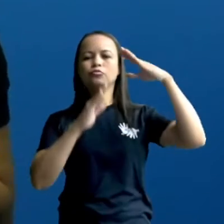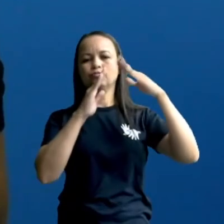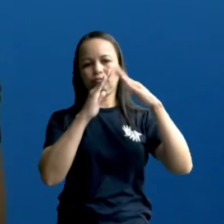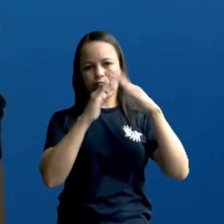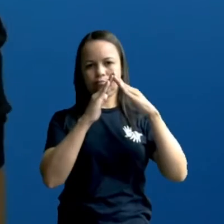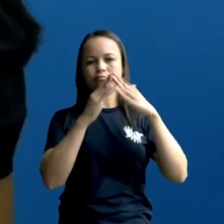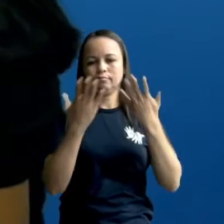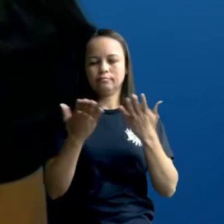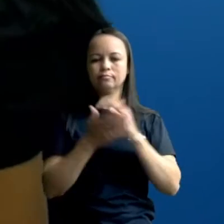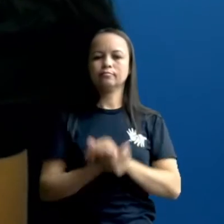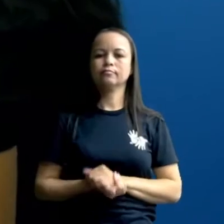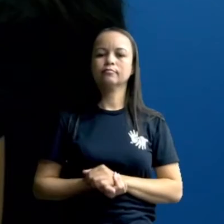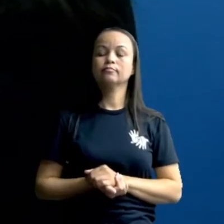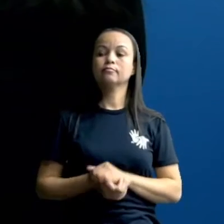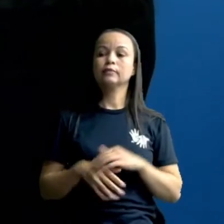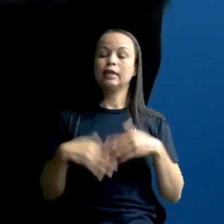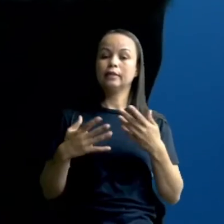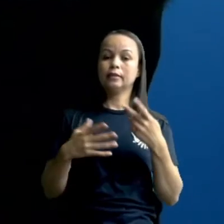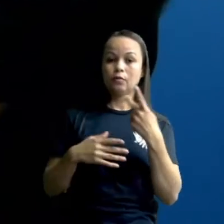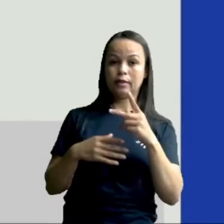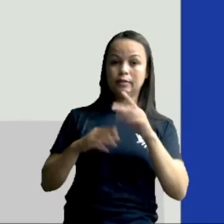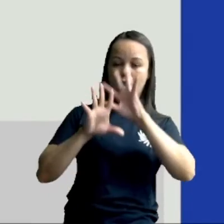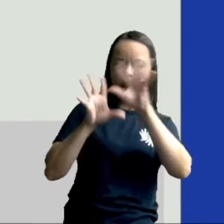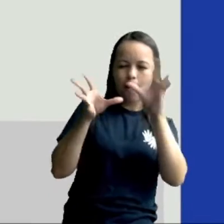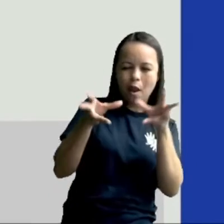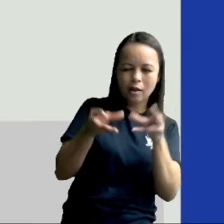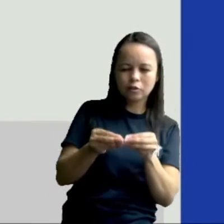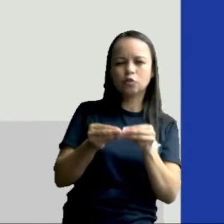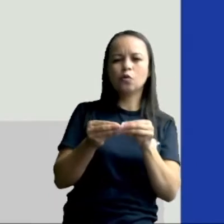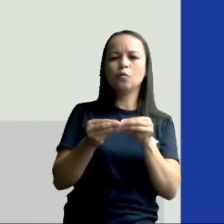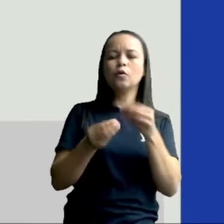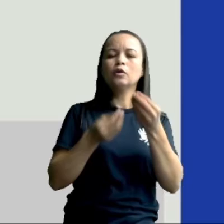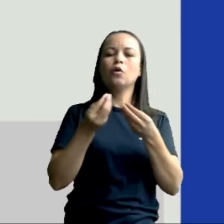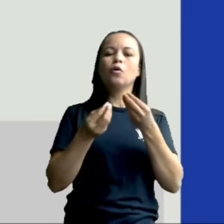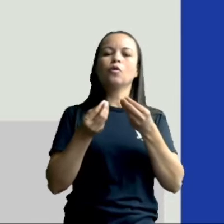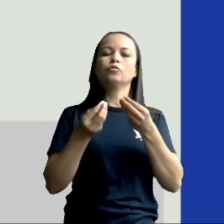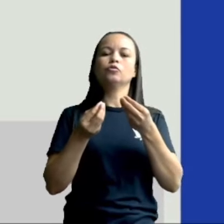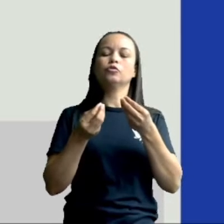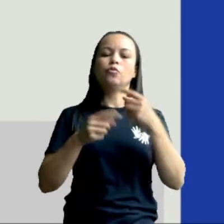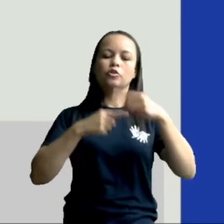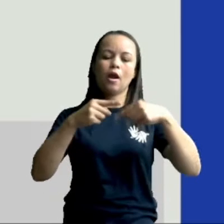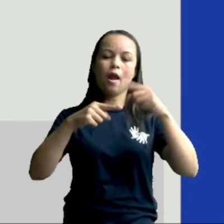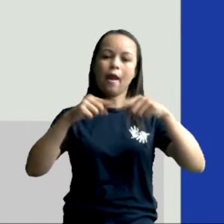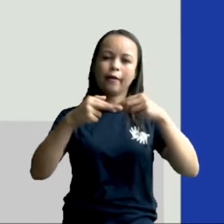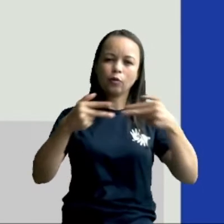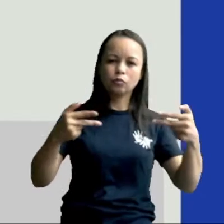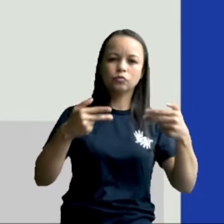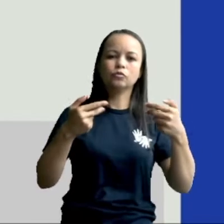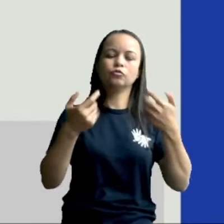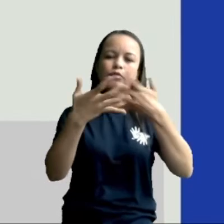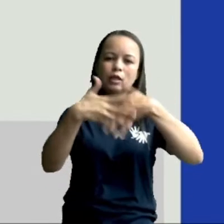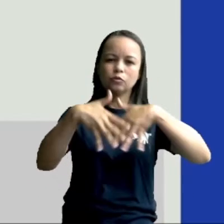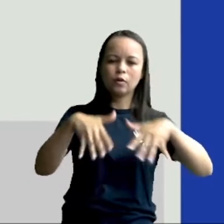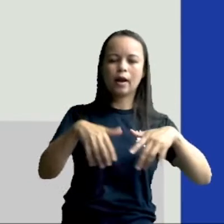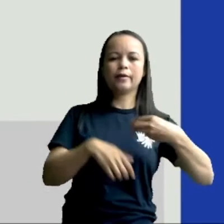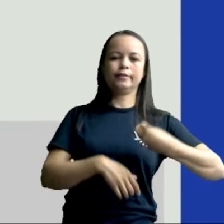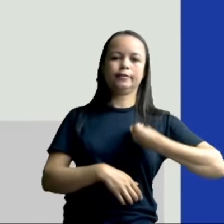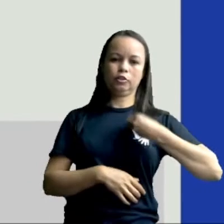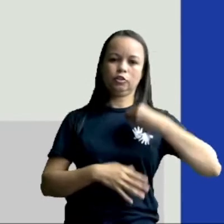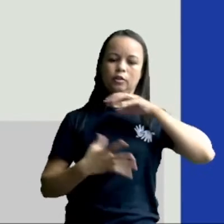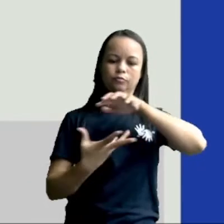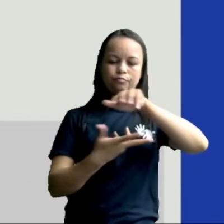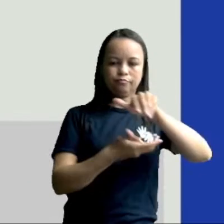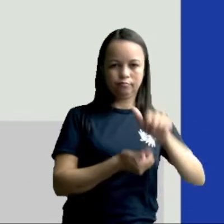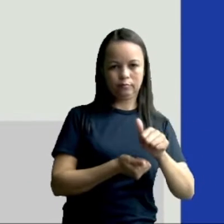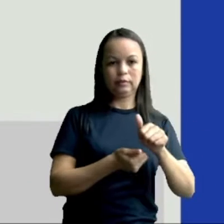enfim. Então, esse daí é um resuminho sobre os recursos naturais existentes no nosso meio ambiente, no nosso planeta,